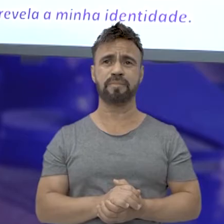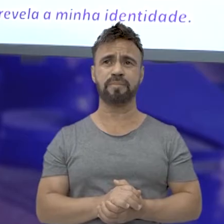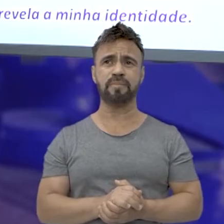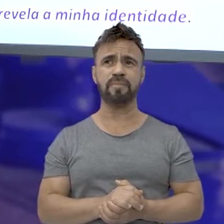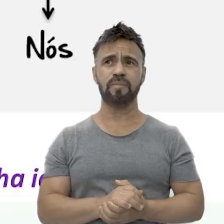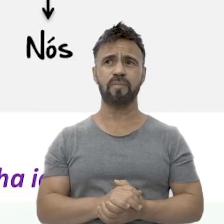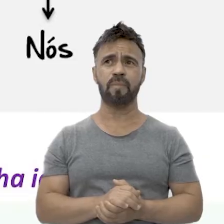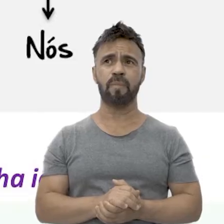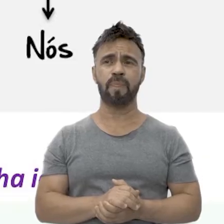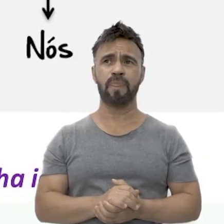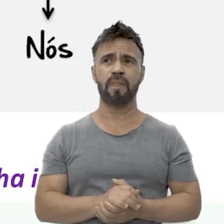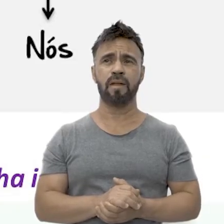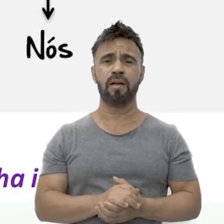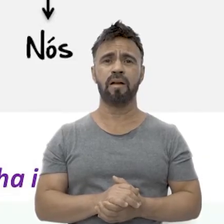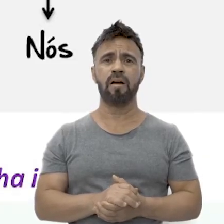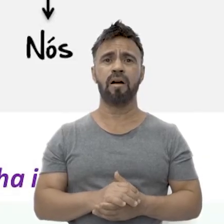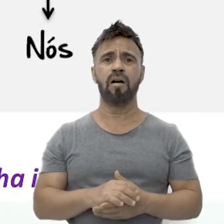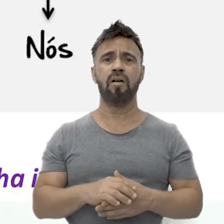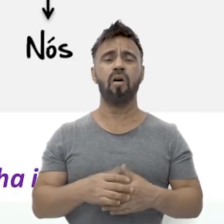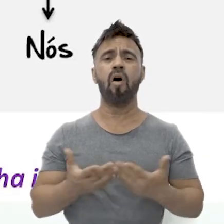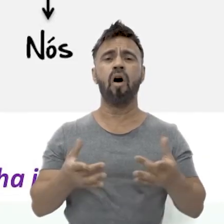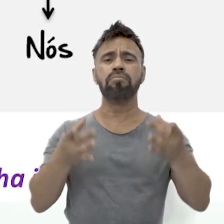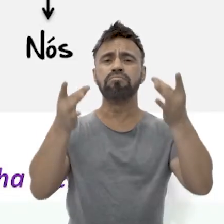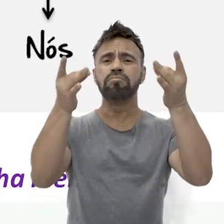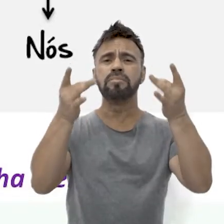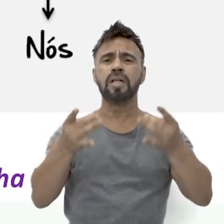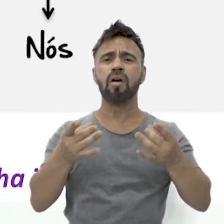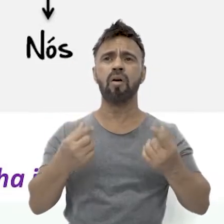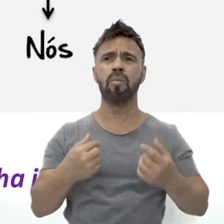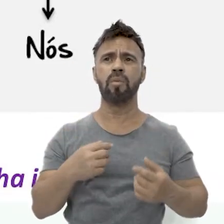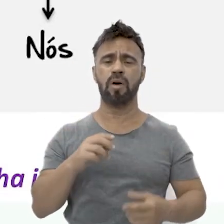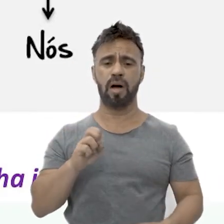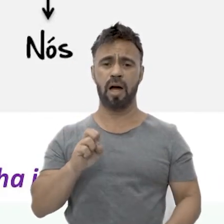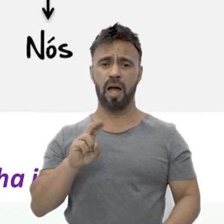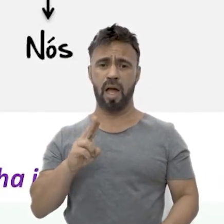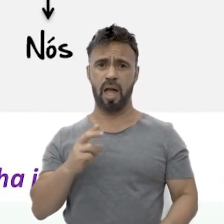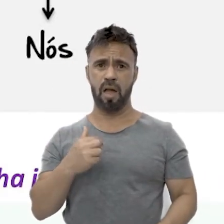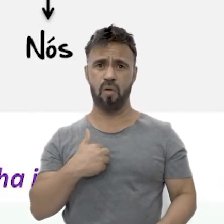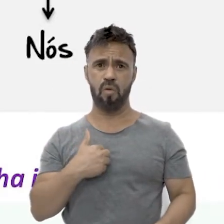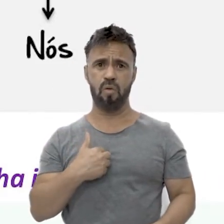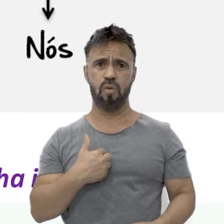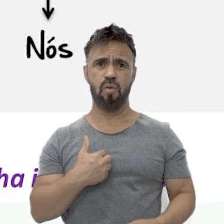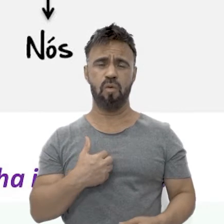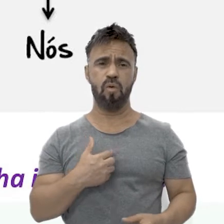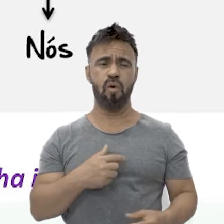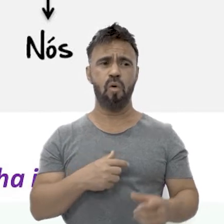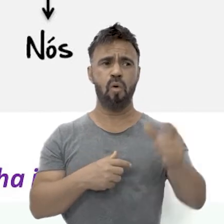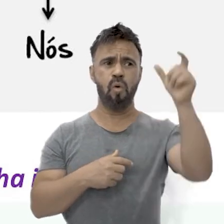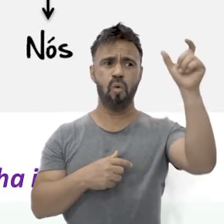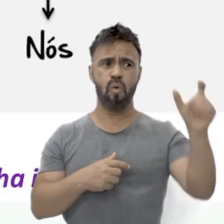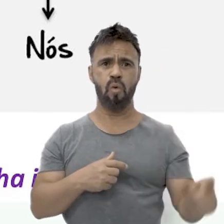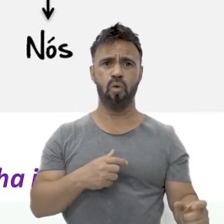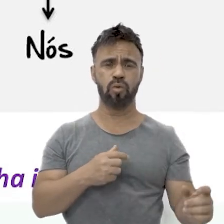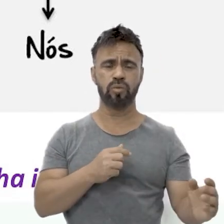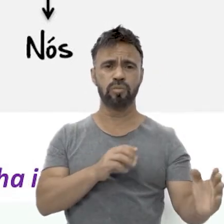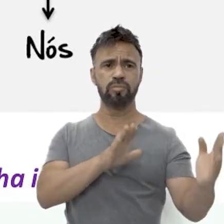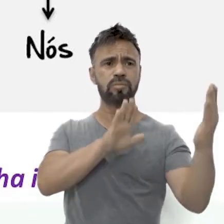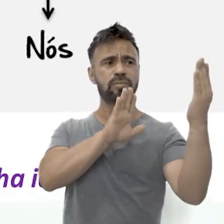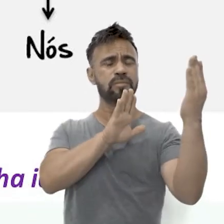E outro detalhe, quando o eu e o outro, um estão de frente para o outro, vamos dizer